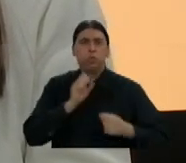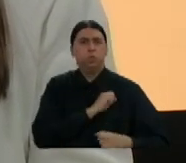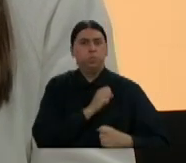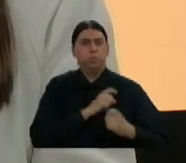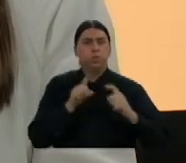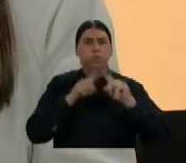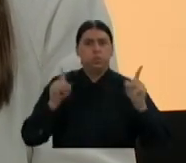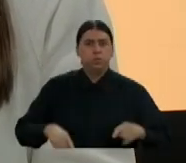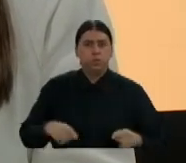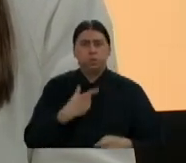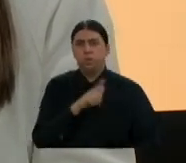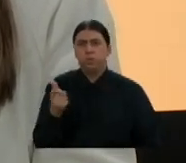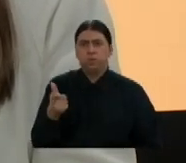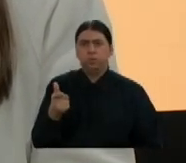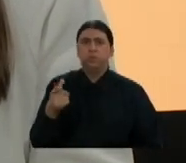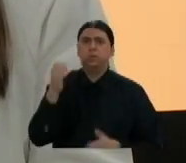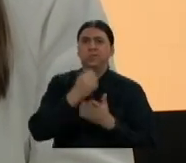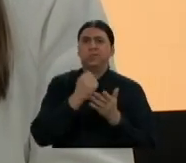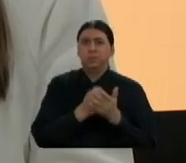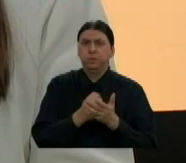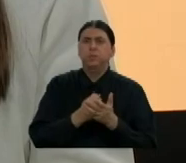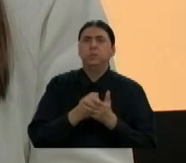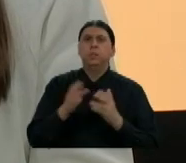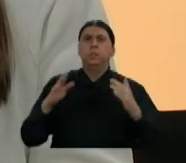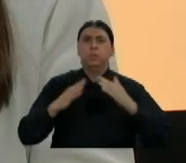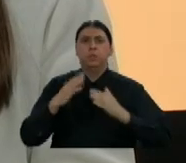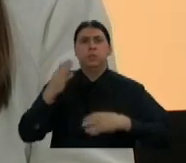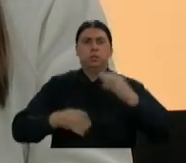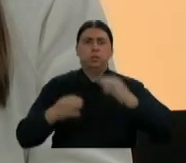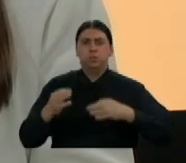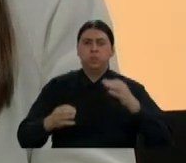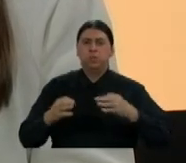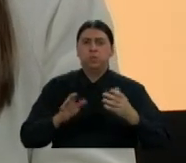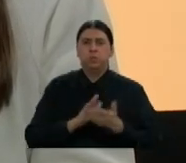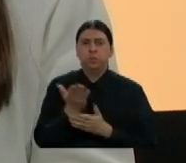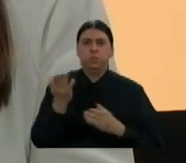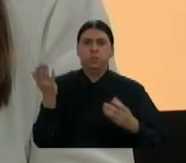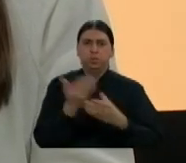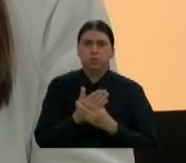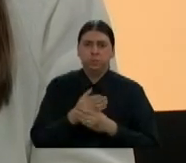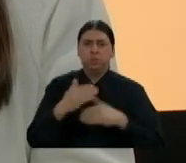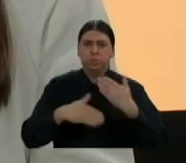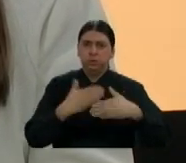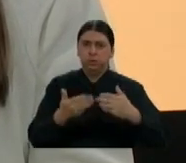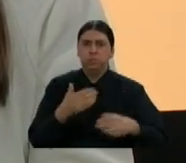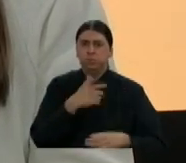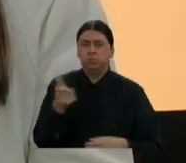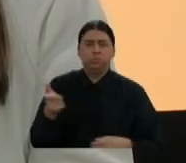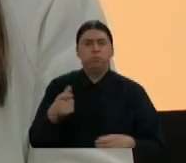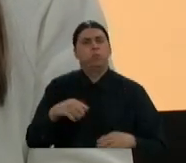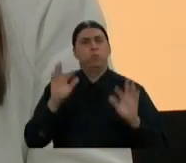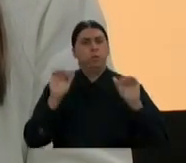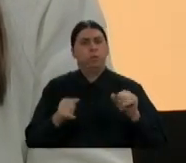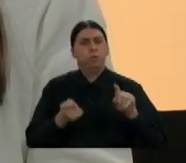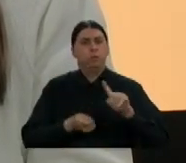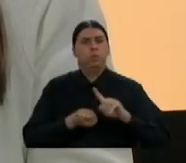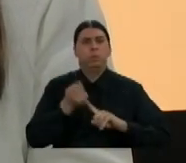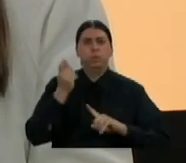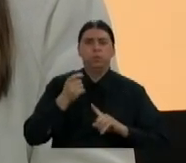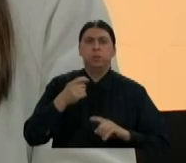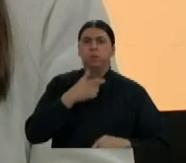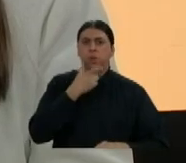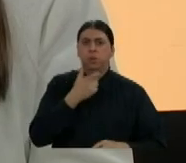funcionários em cartório para dar o andamento das ações infelizmente nós tivemos agora no final do ano passado a dimensão de mais um juiz